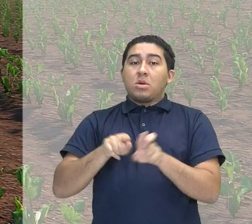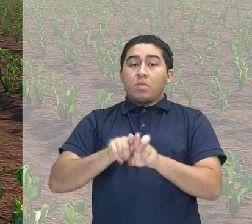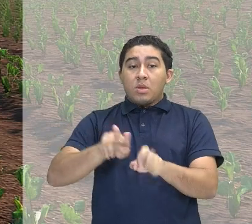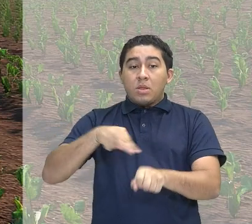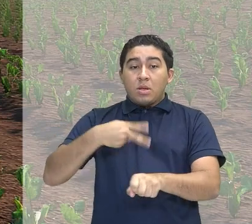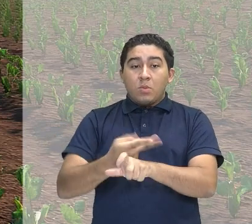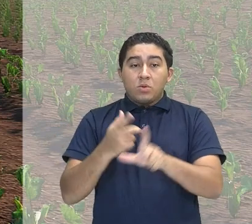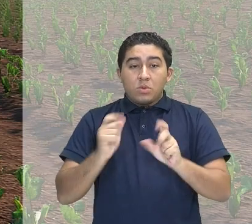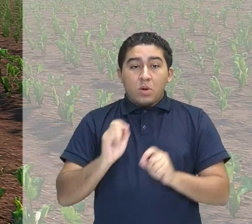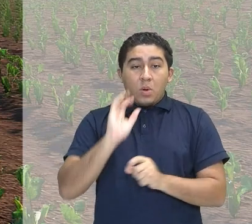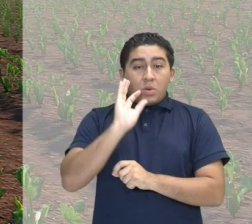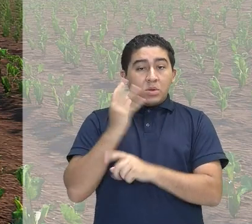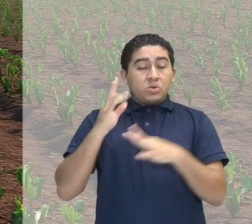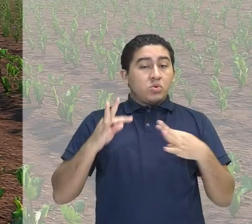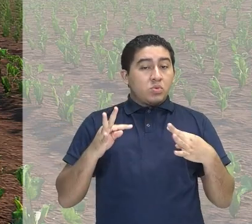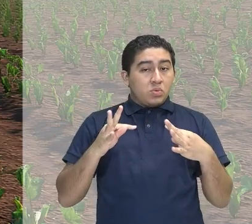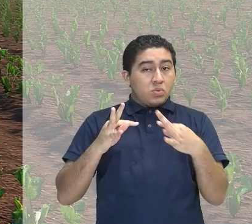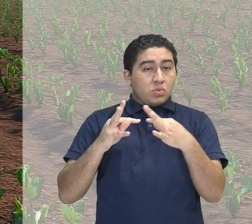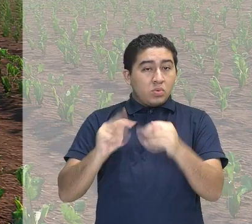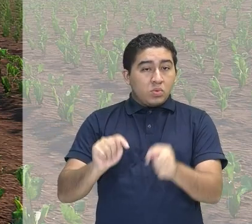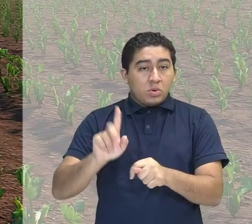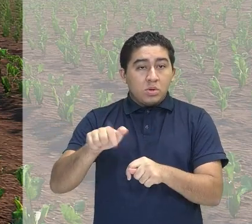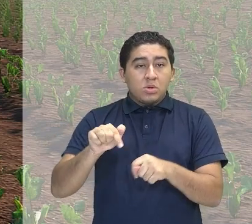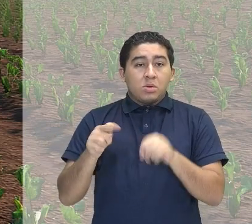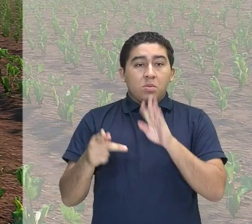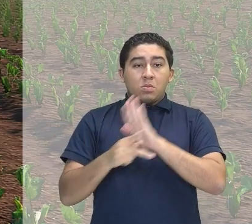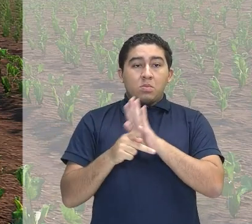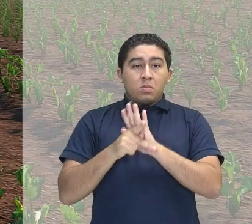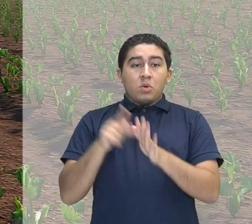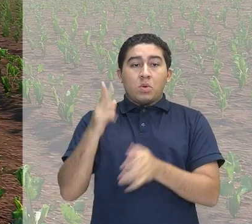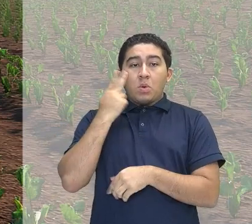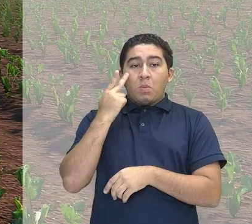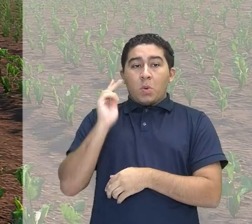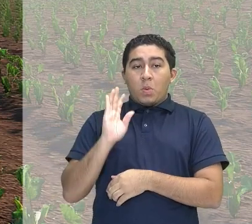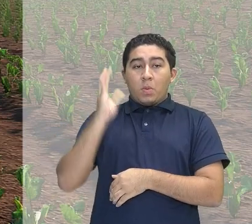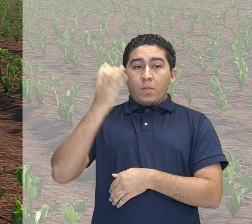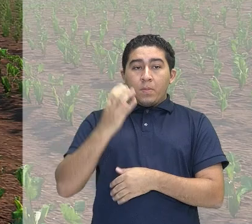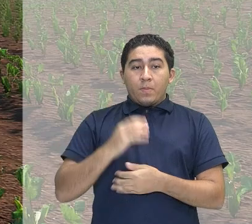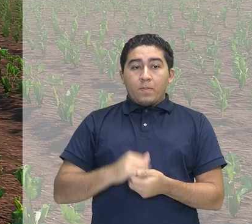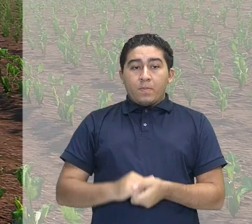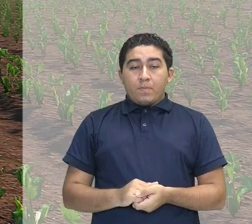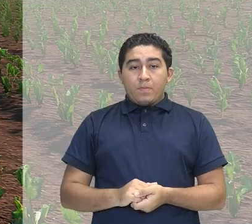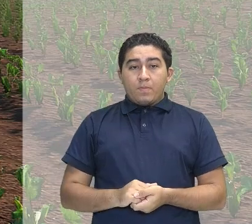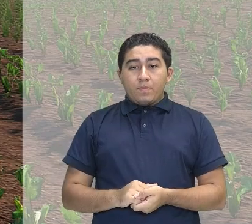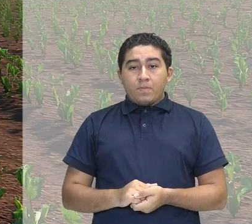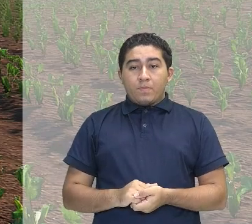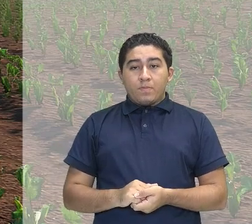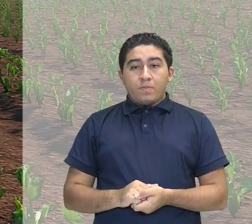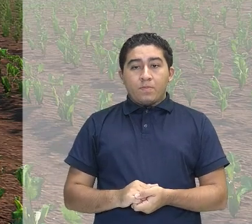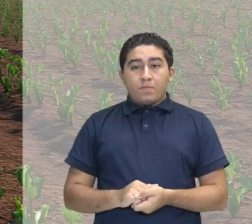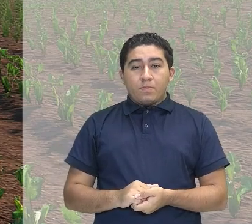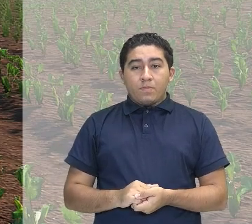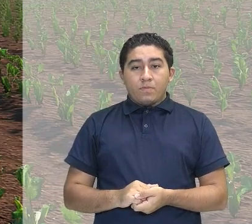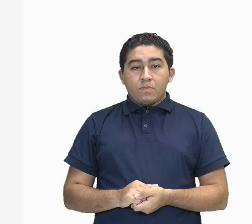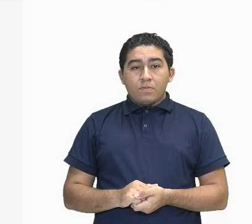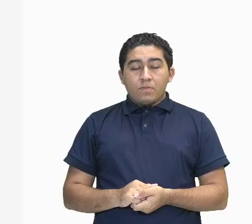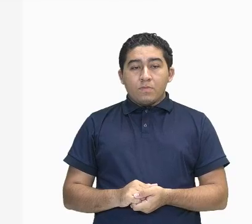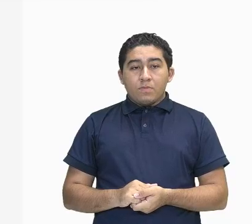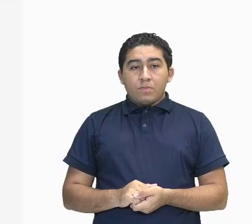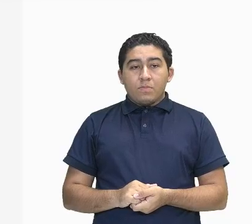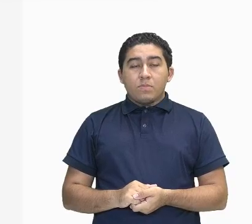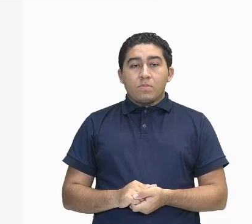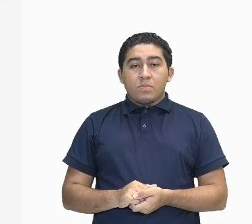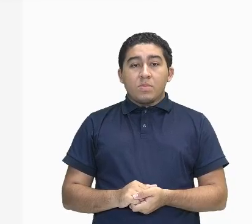tendo ali todo esse processo normalmente. Então, o agricultor, gente, em uma agricultura itinerante, ele